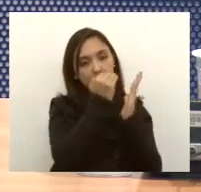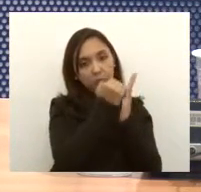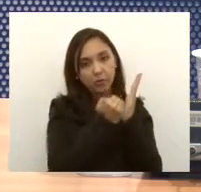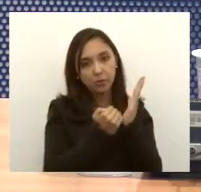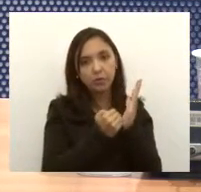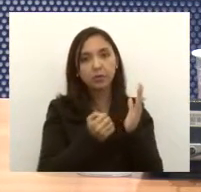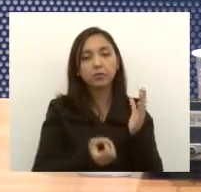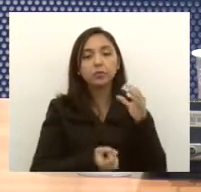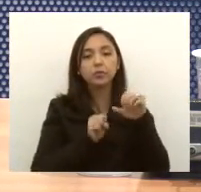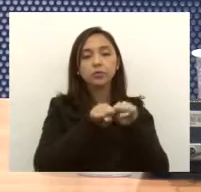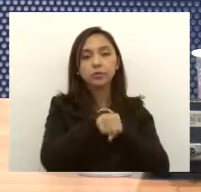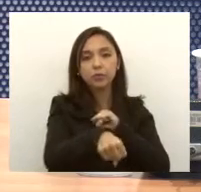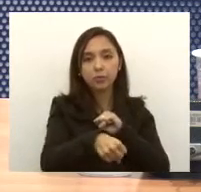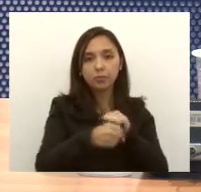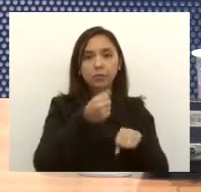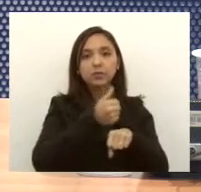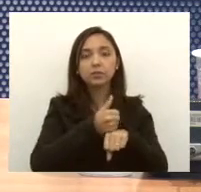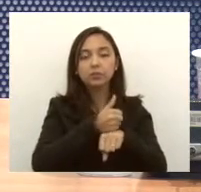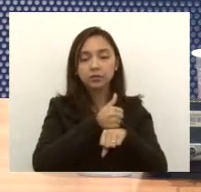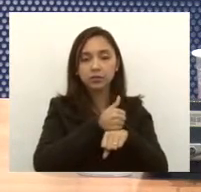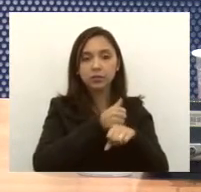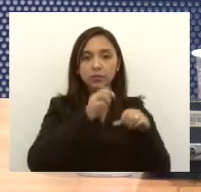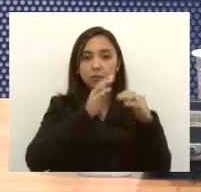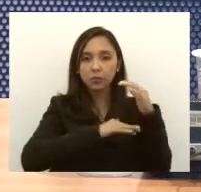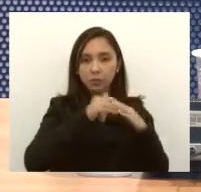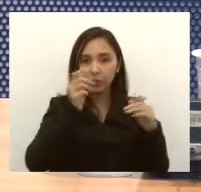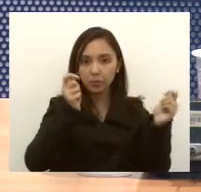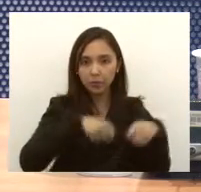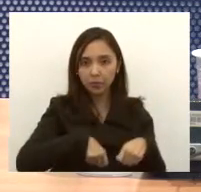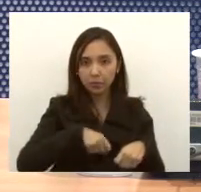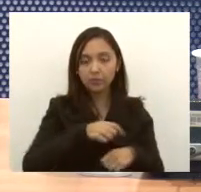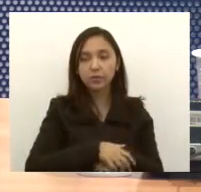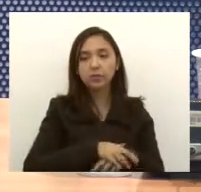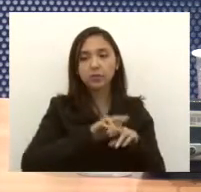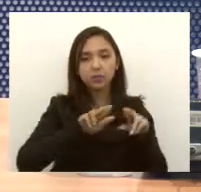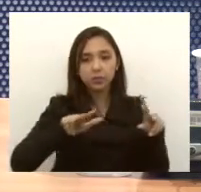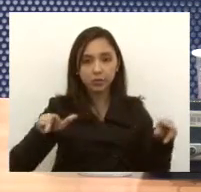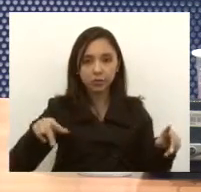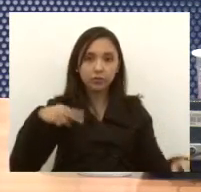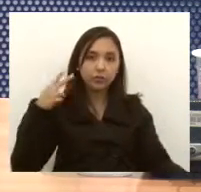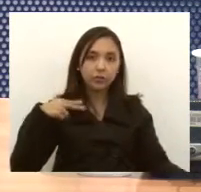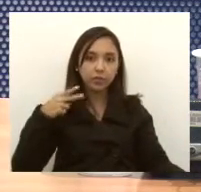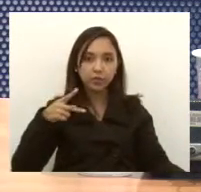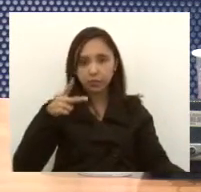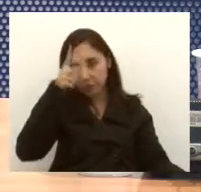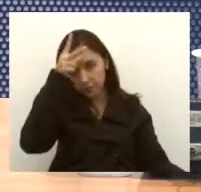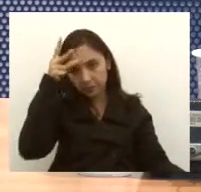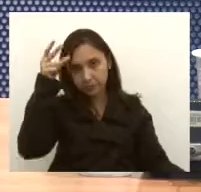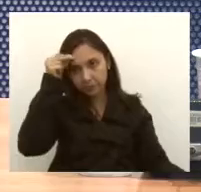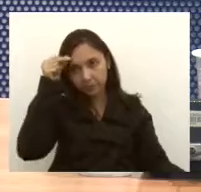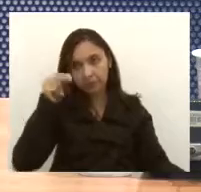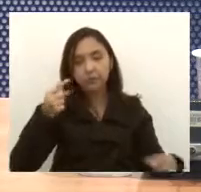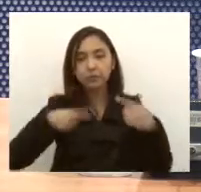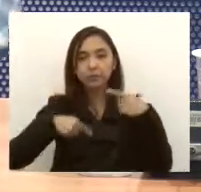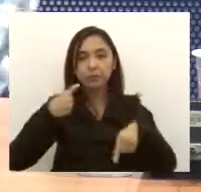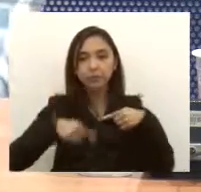de Formação e Qualificação na Área Cultural e da Outras Providências. Autor, Prefeitura. Em discussão, encerra a